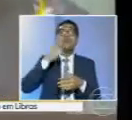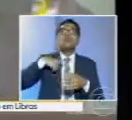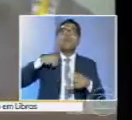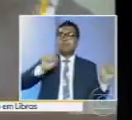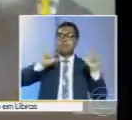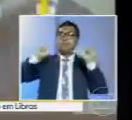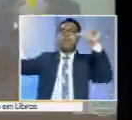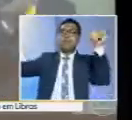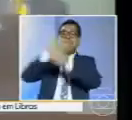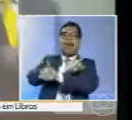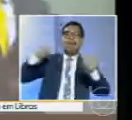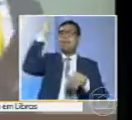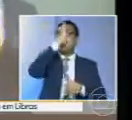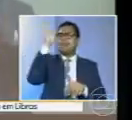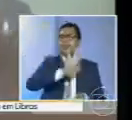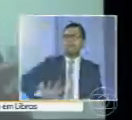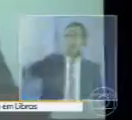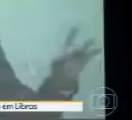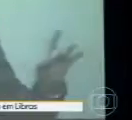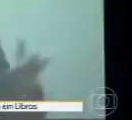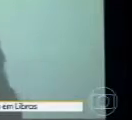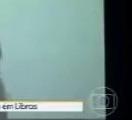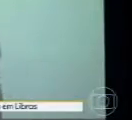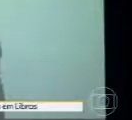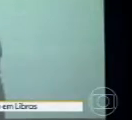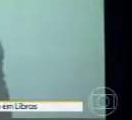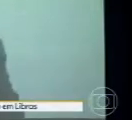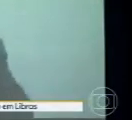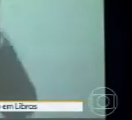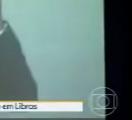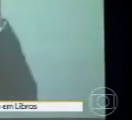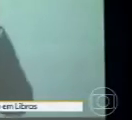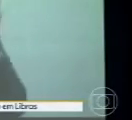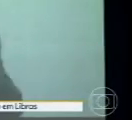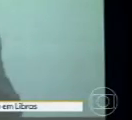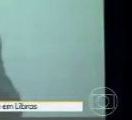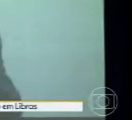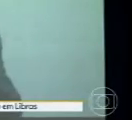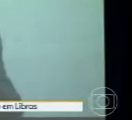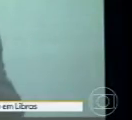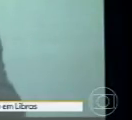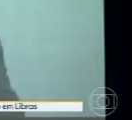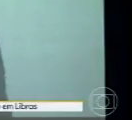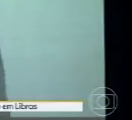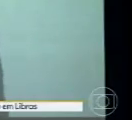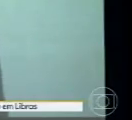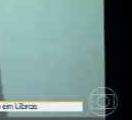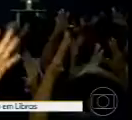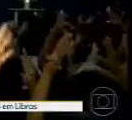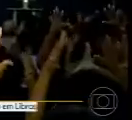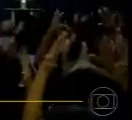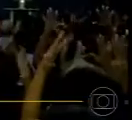simultânea para todo o Brasil. O lançamento da Bíblia Sagrada completo em línguas serais.